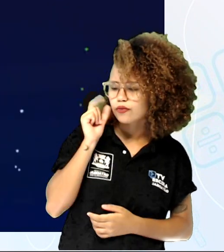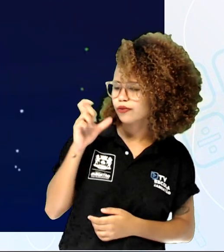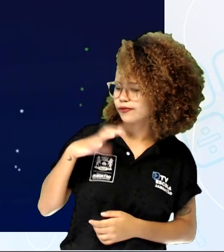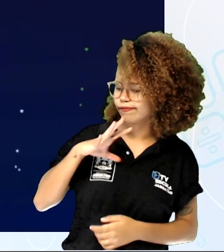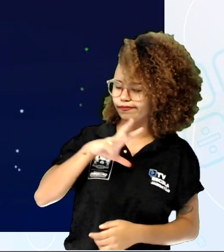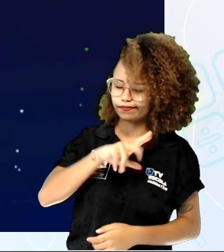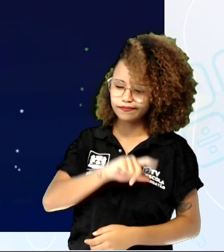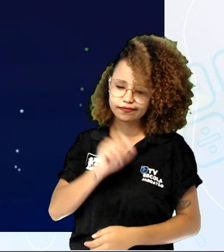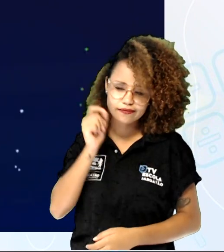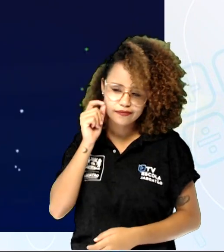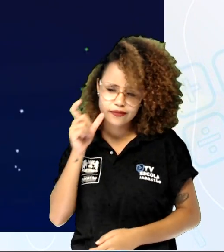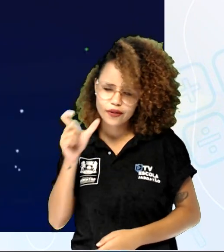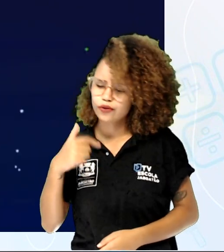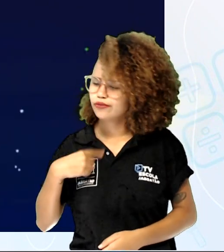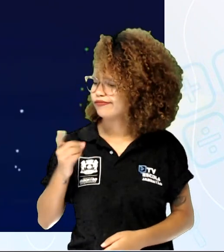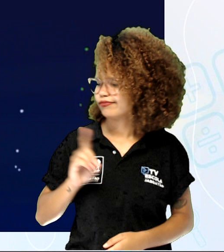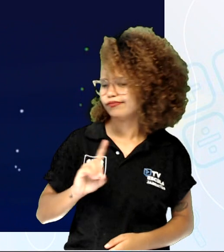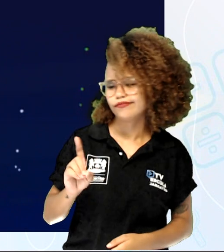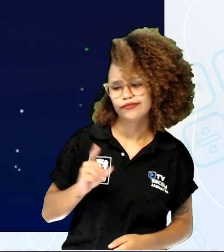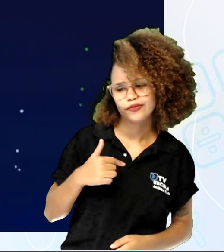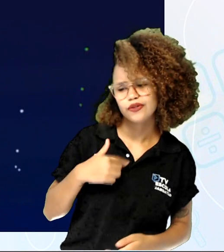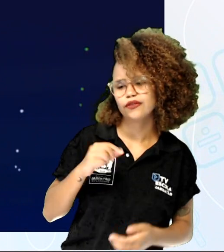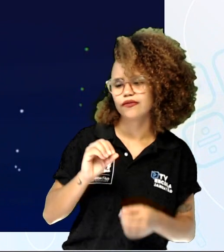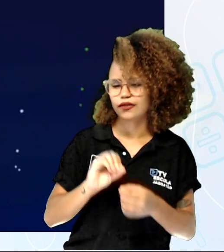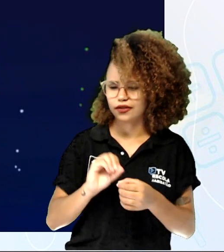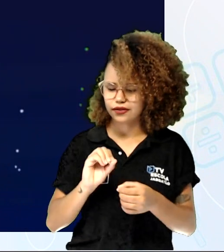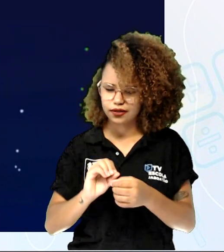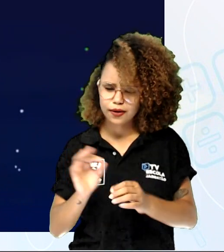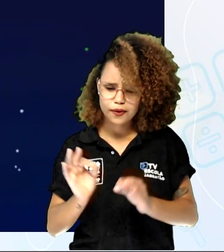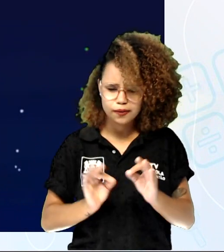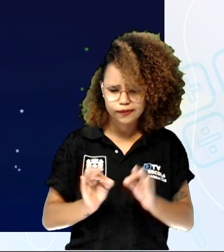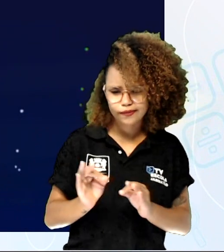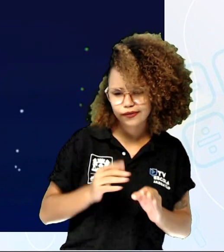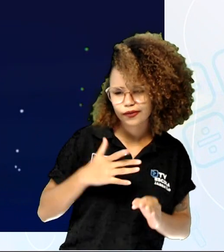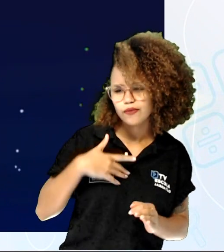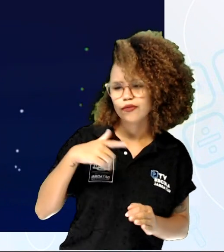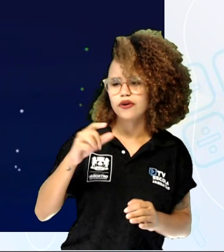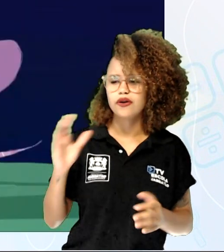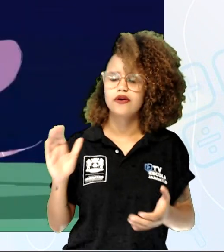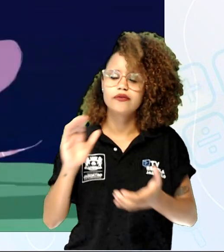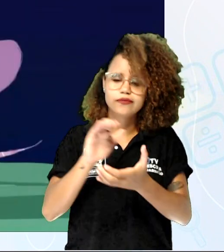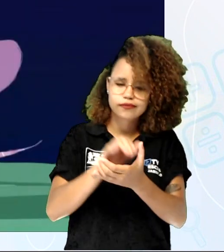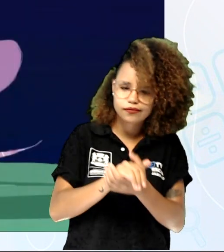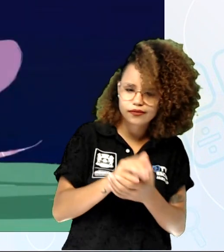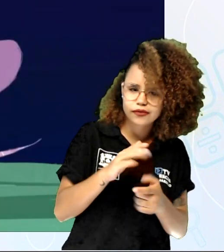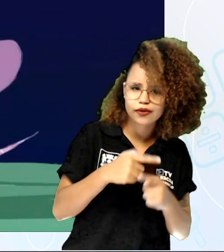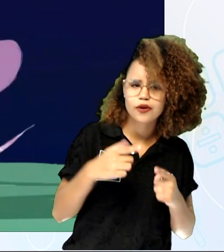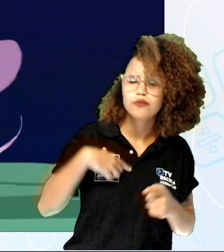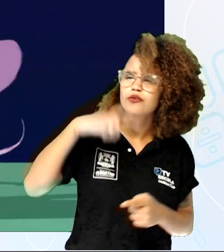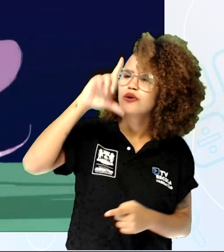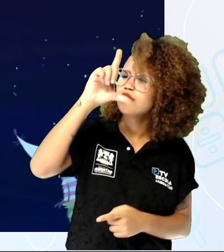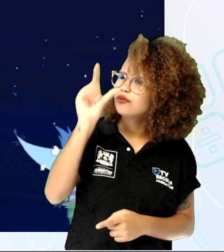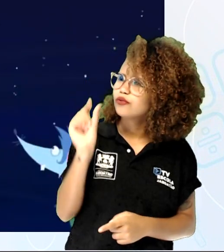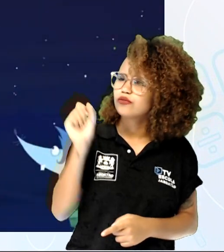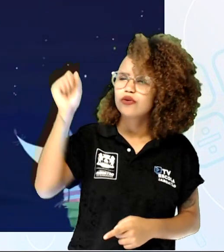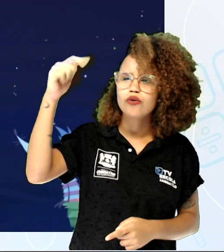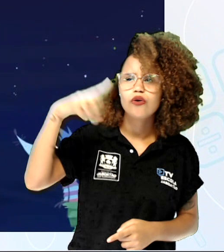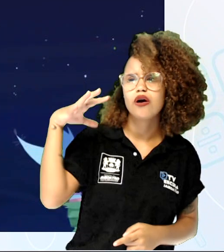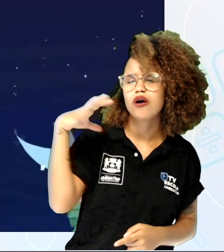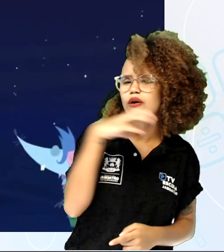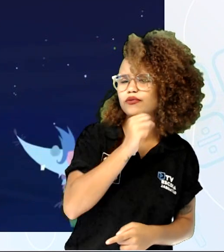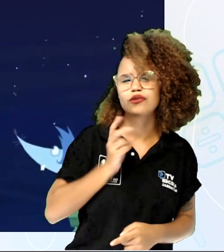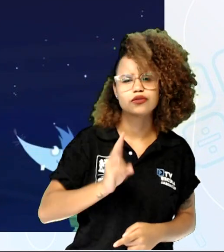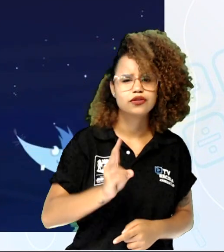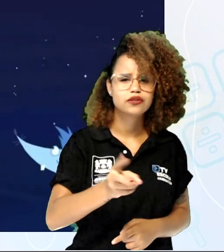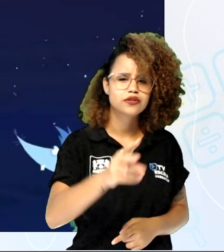Rato, meu querido rato, eu não sou assim de fino trato. Pra selar este contrato, minha luz é passageira, fico sempre